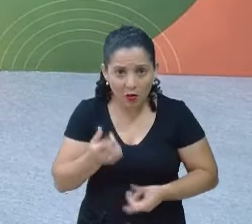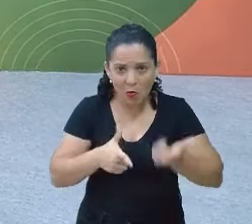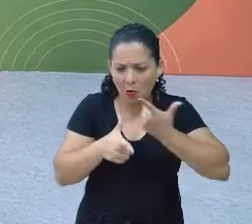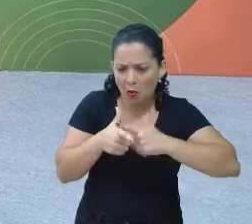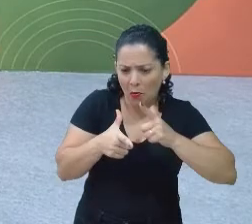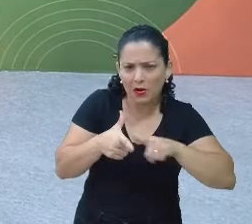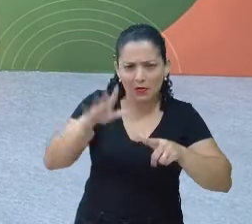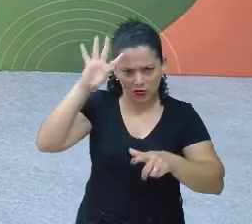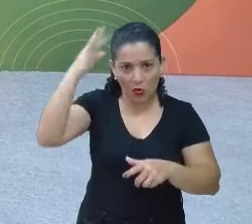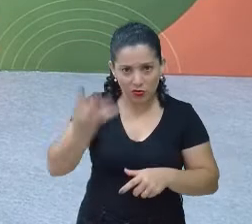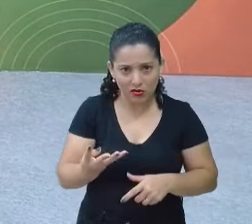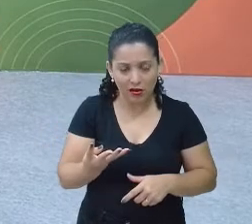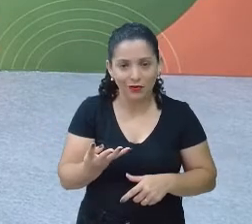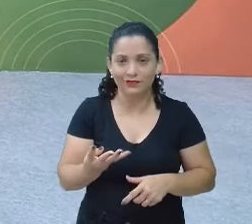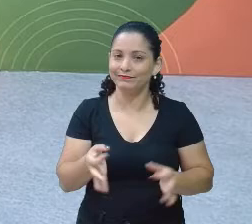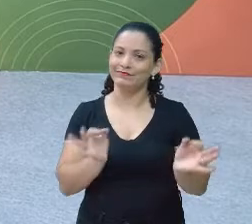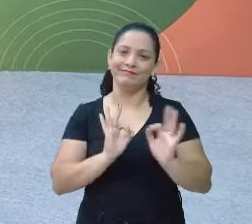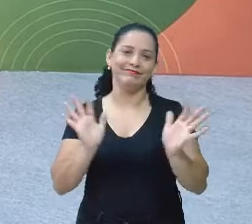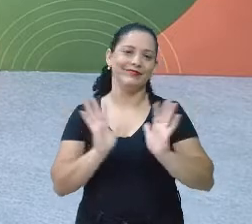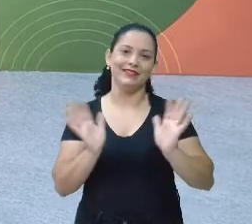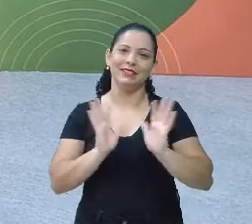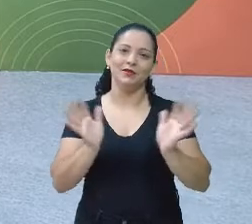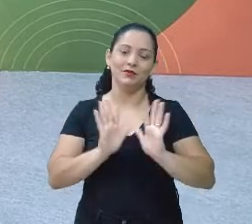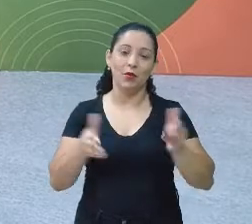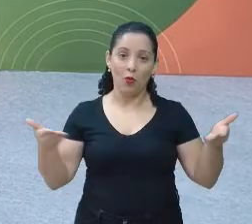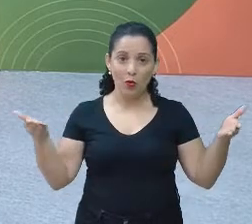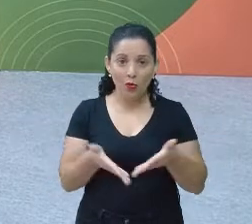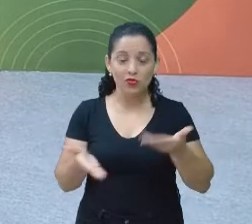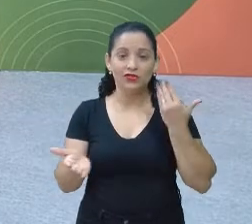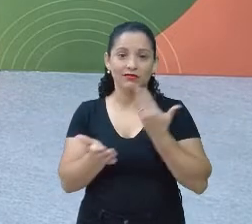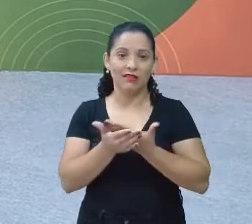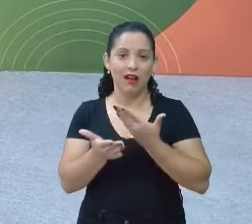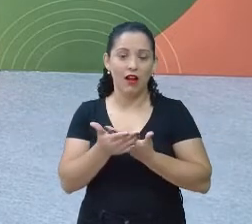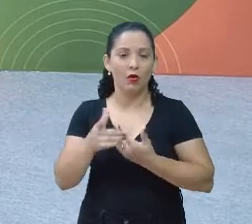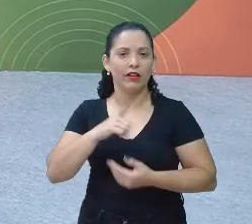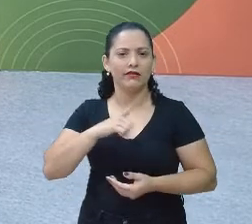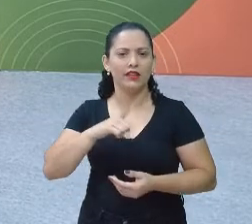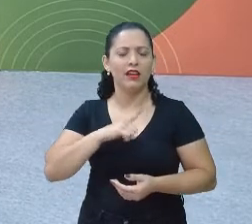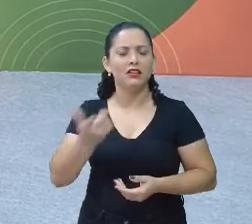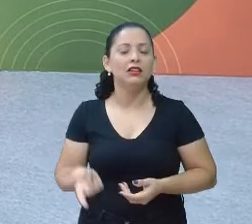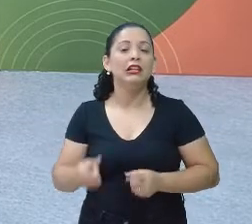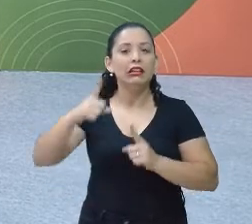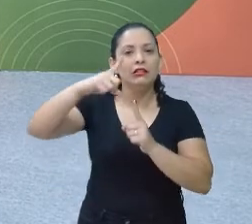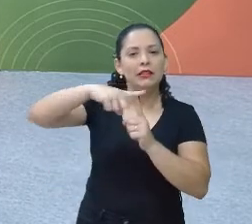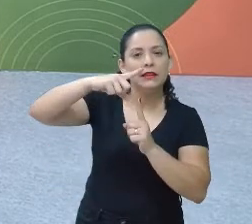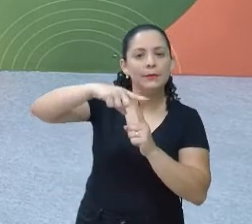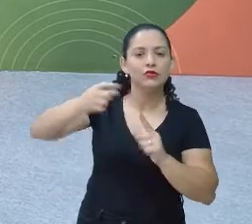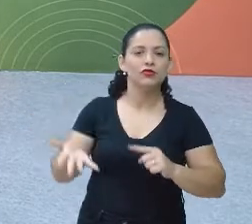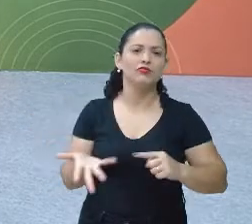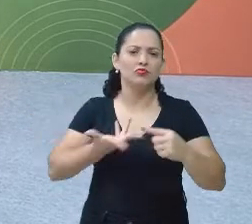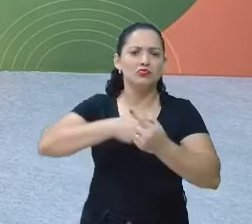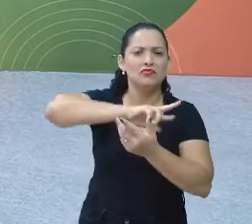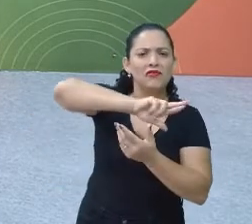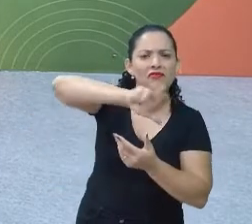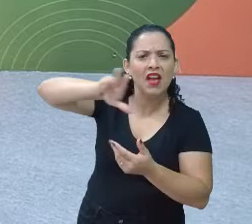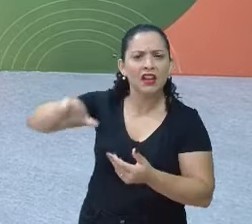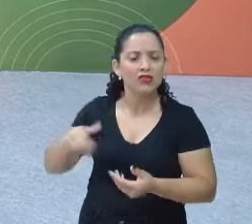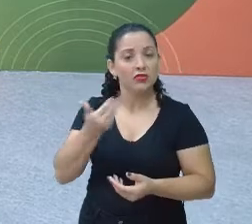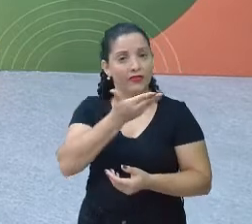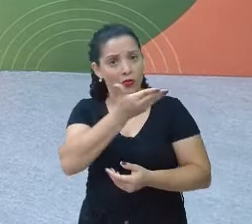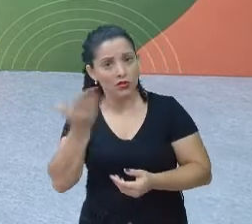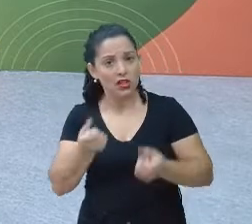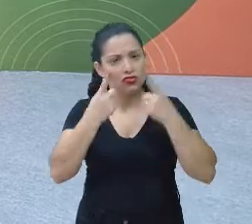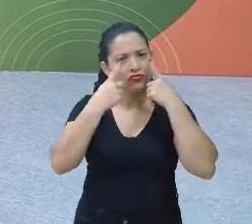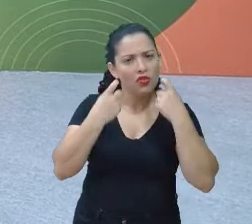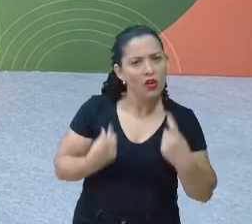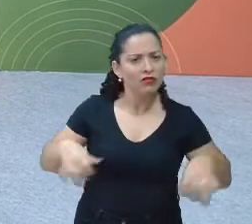vai perder para esses problemas, tá bom? Então a gente vai na aula de hoje encontrar maneiras de que se você está chorando, se está sofrendo por alguma